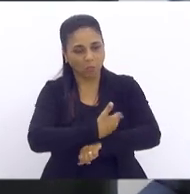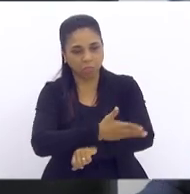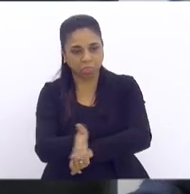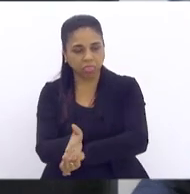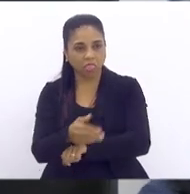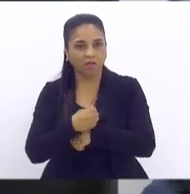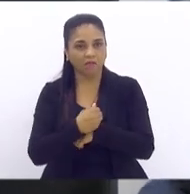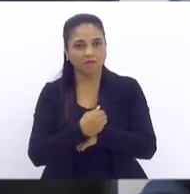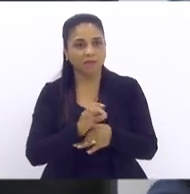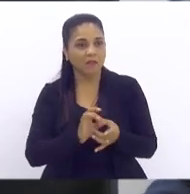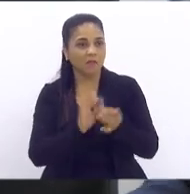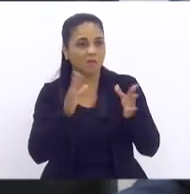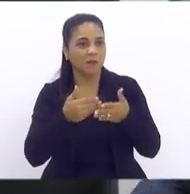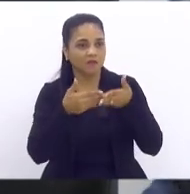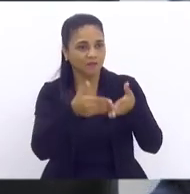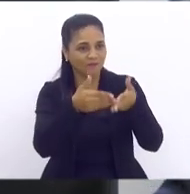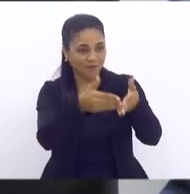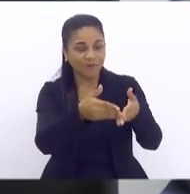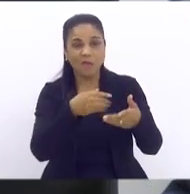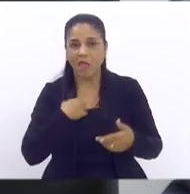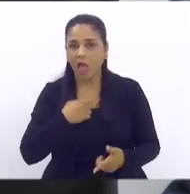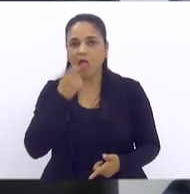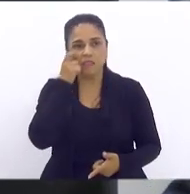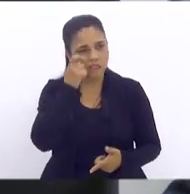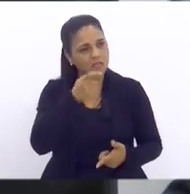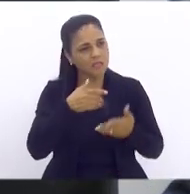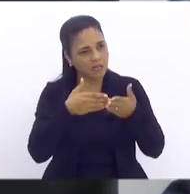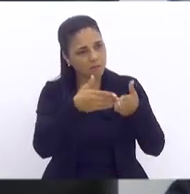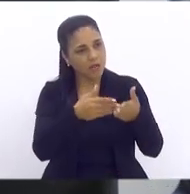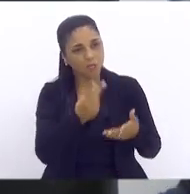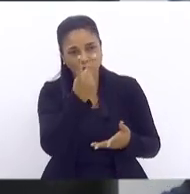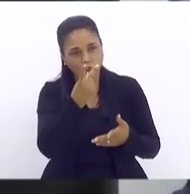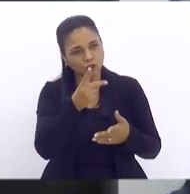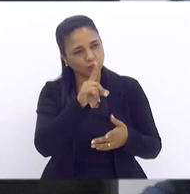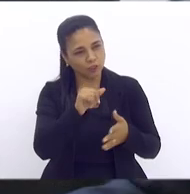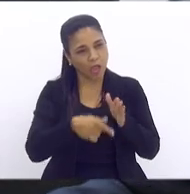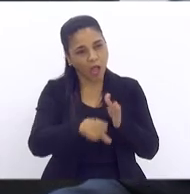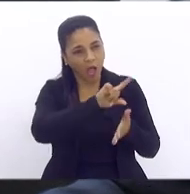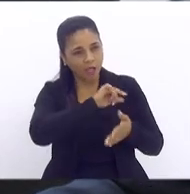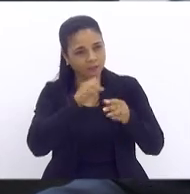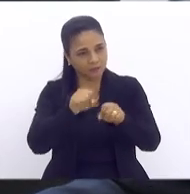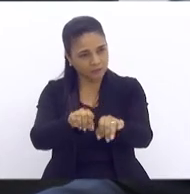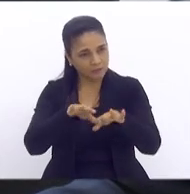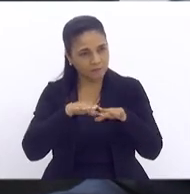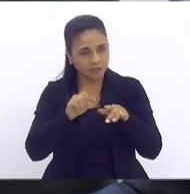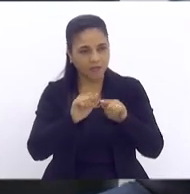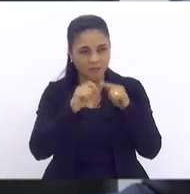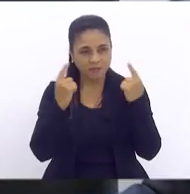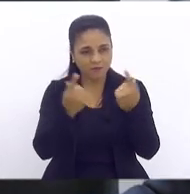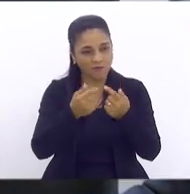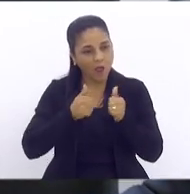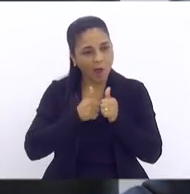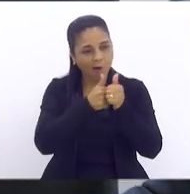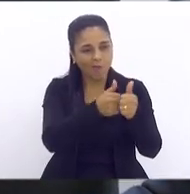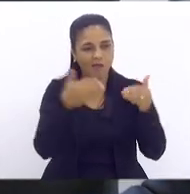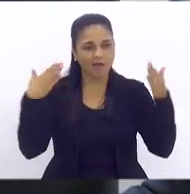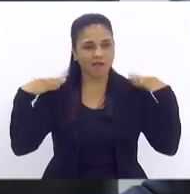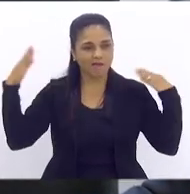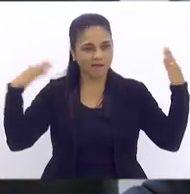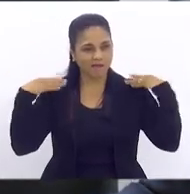já liberaram o navio. O interessante é que liberaram 2 dias antes da Assembleia Legislativa acompanhar a Marinha do Brasil na